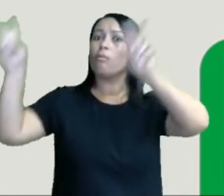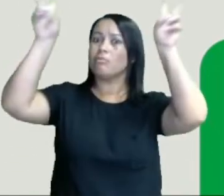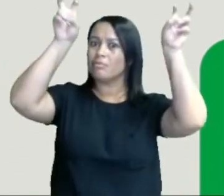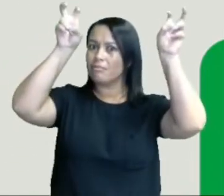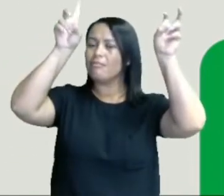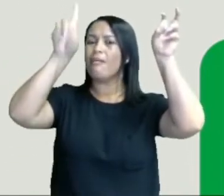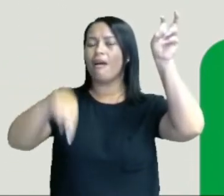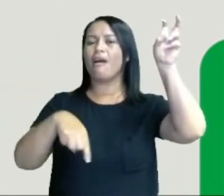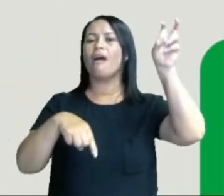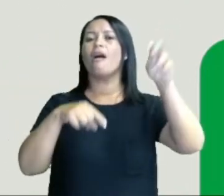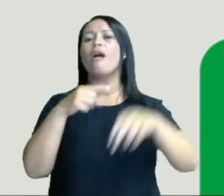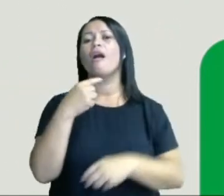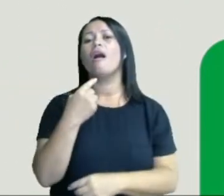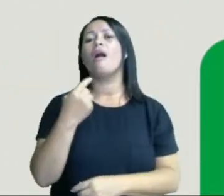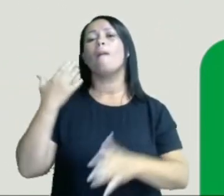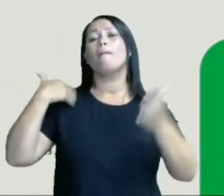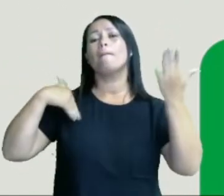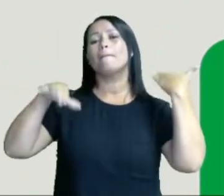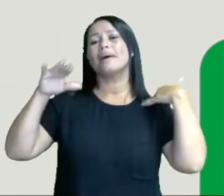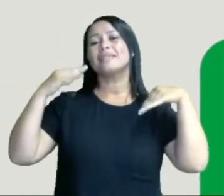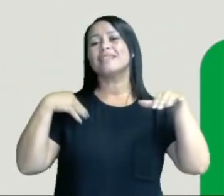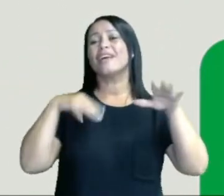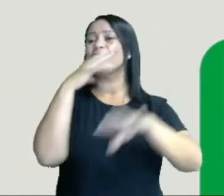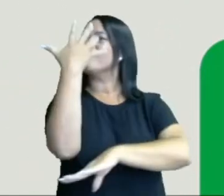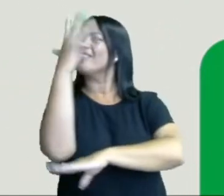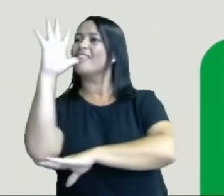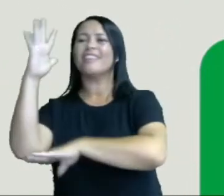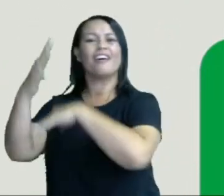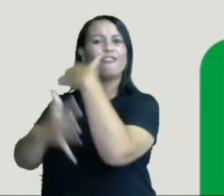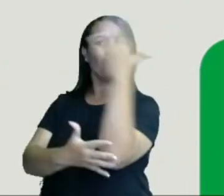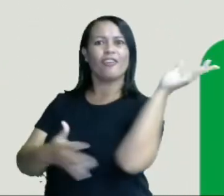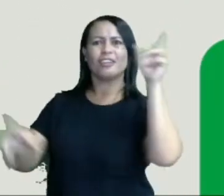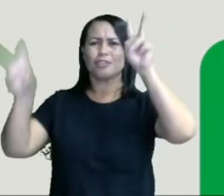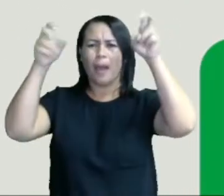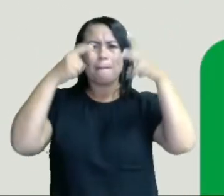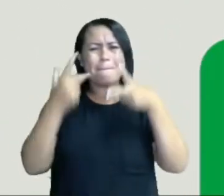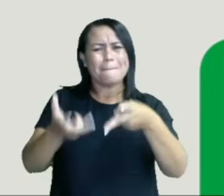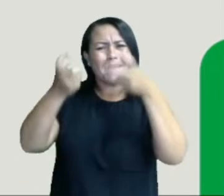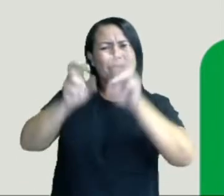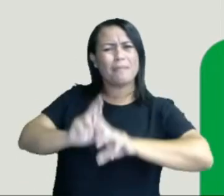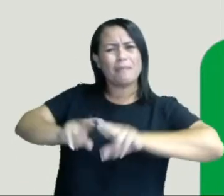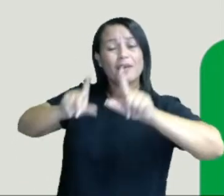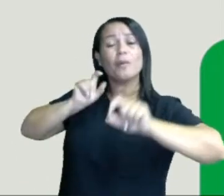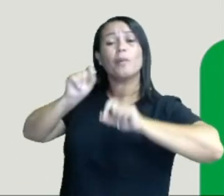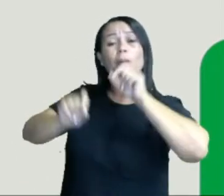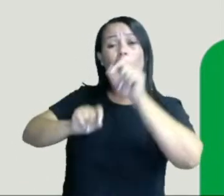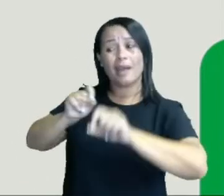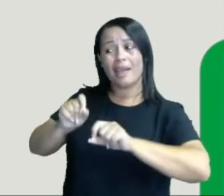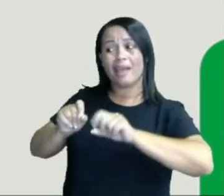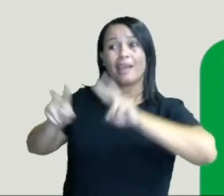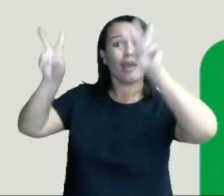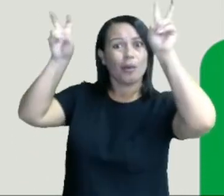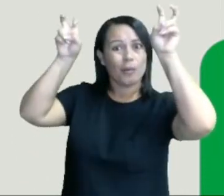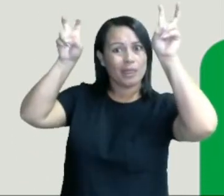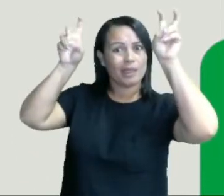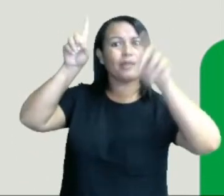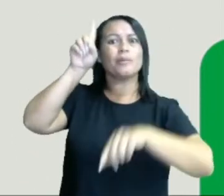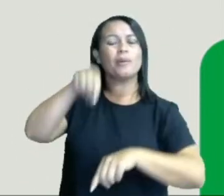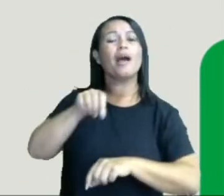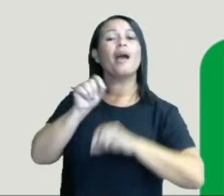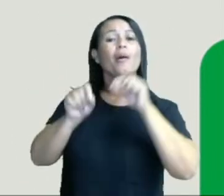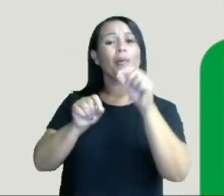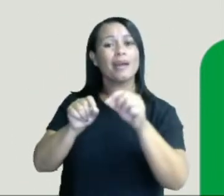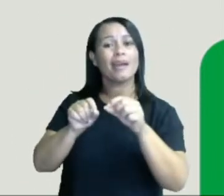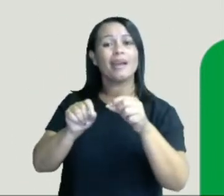fábula é Um Passeio na Floresta. Percebam a diferença? Que o título é um e